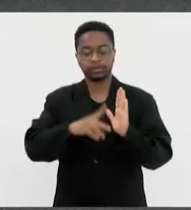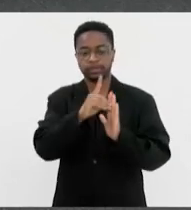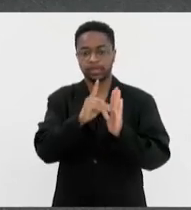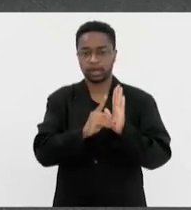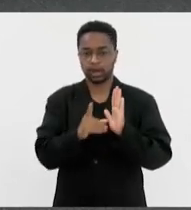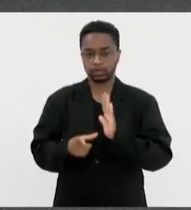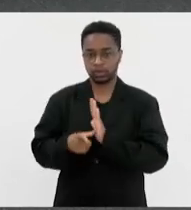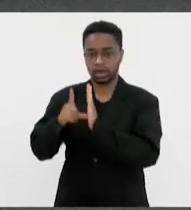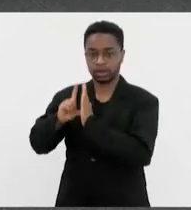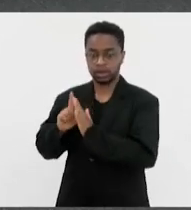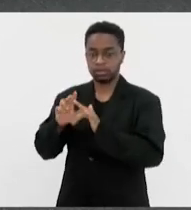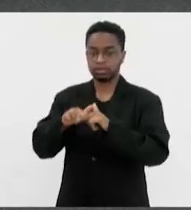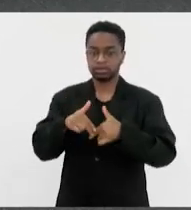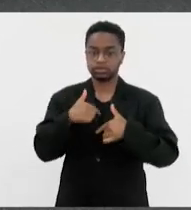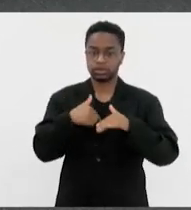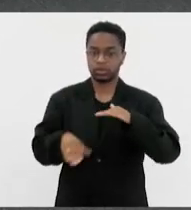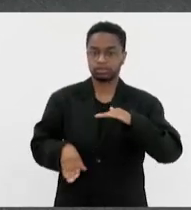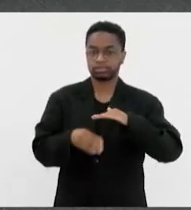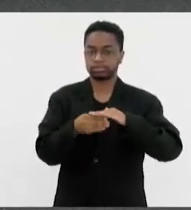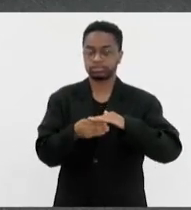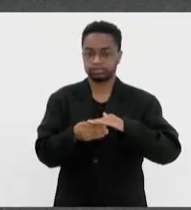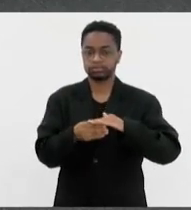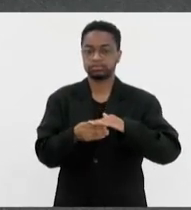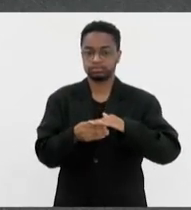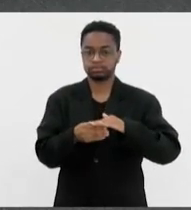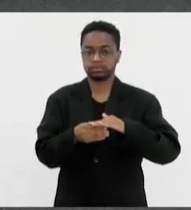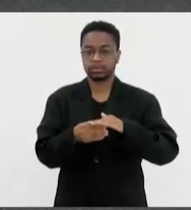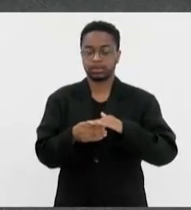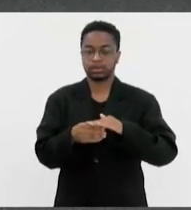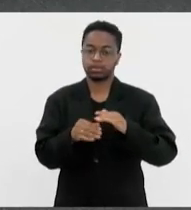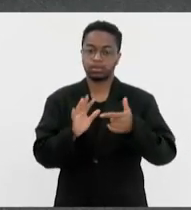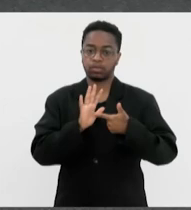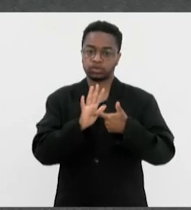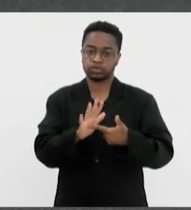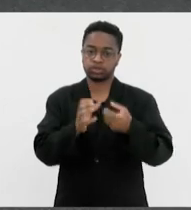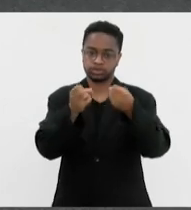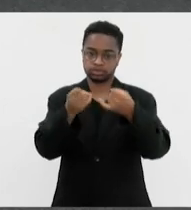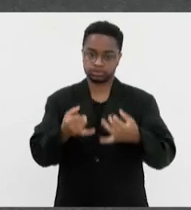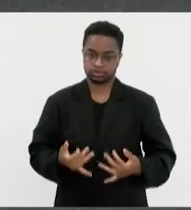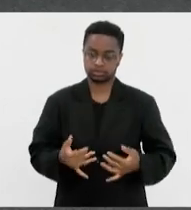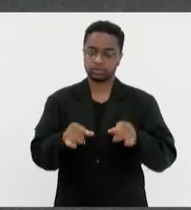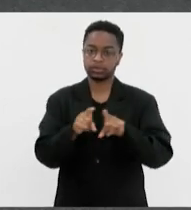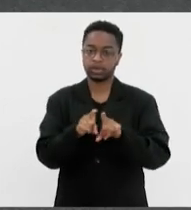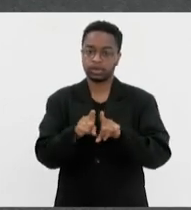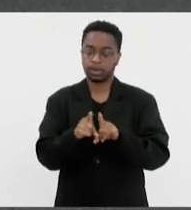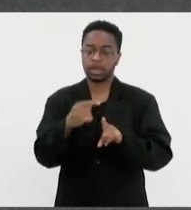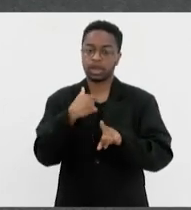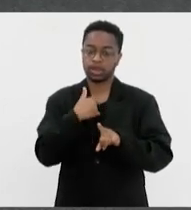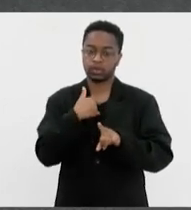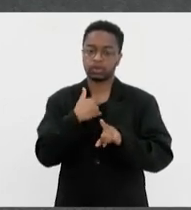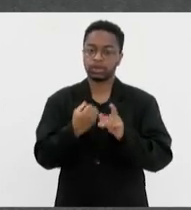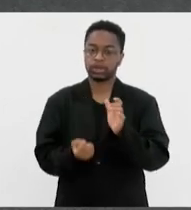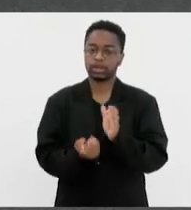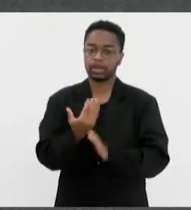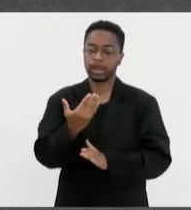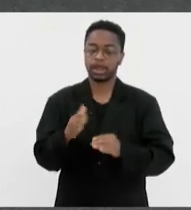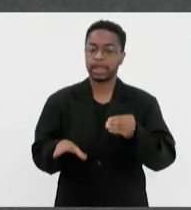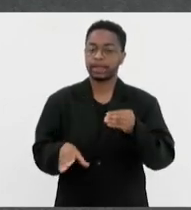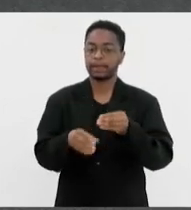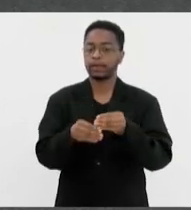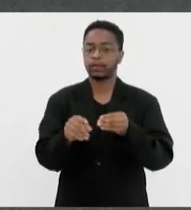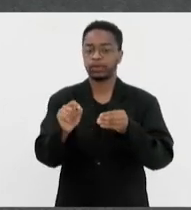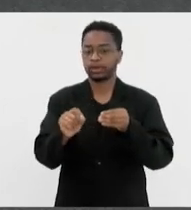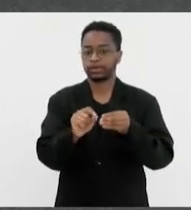Por isso fiz essa emenda fazendo esse esclarecimento. Além do mais, fiz uma emenda